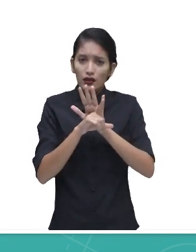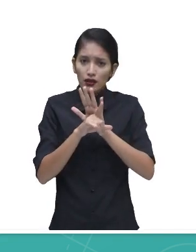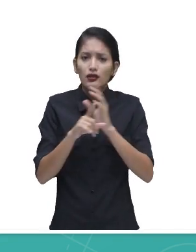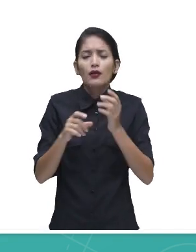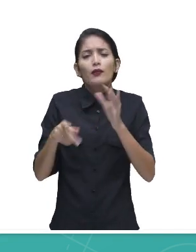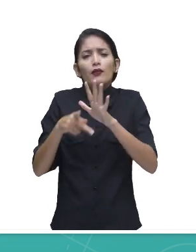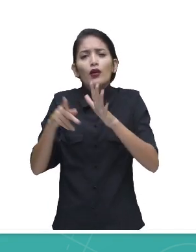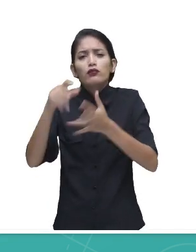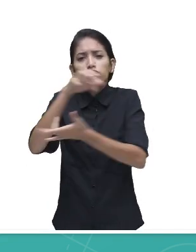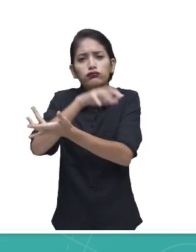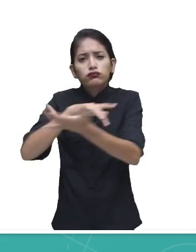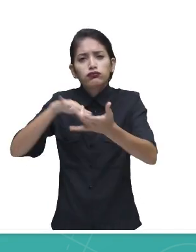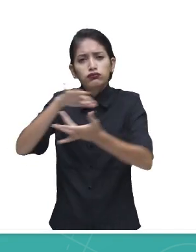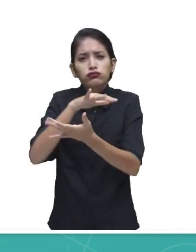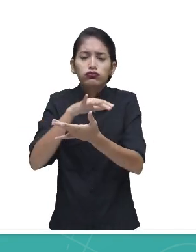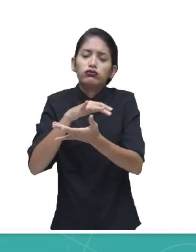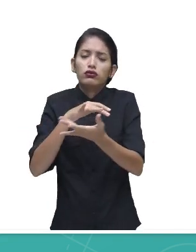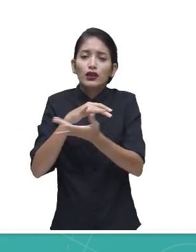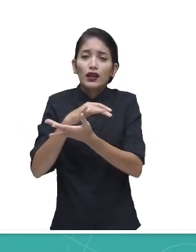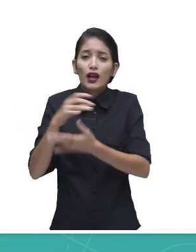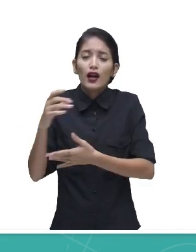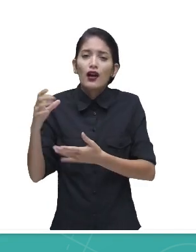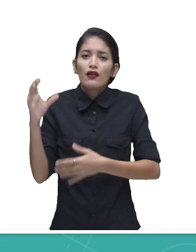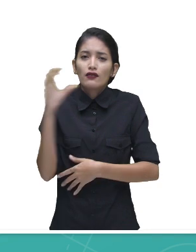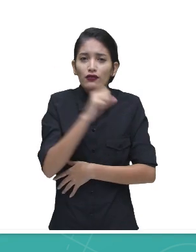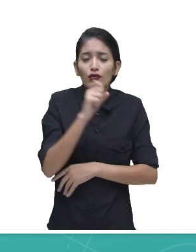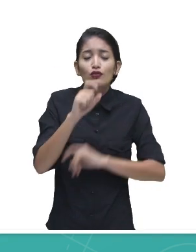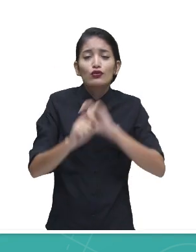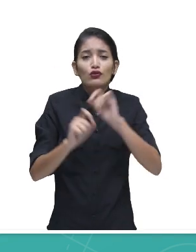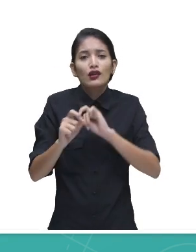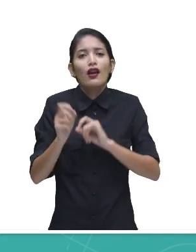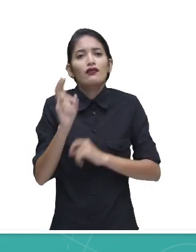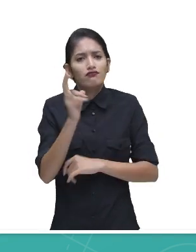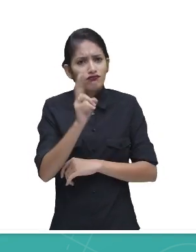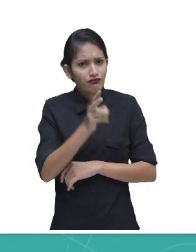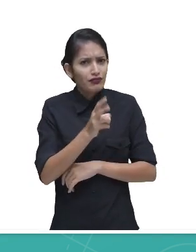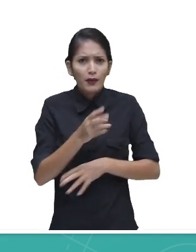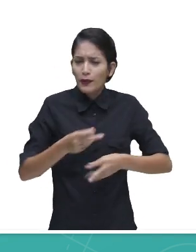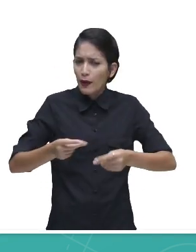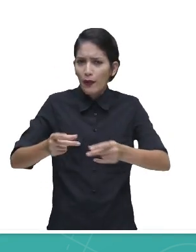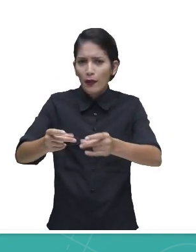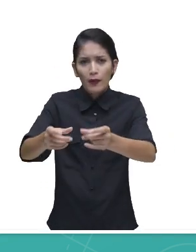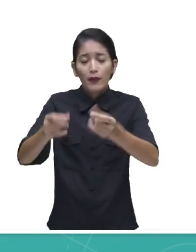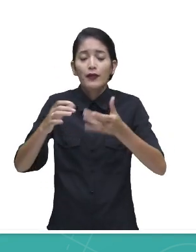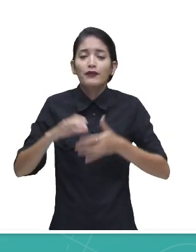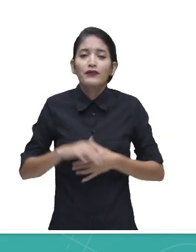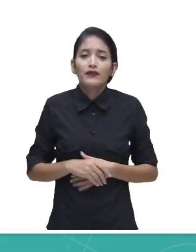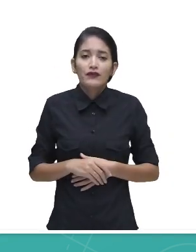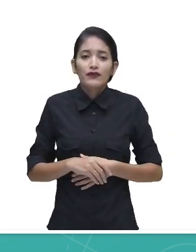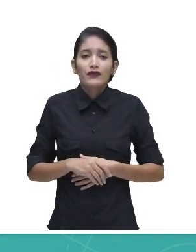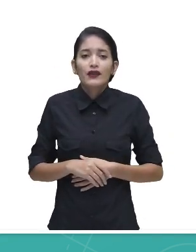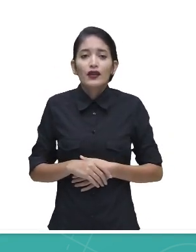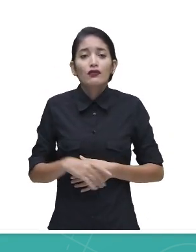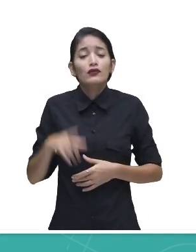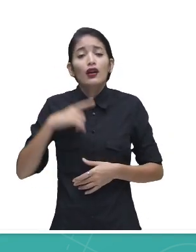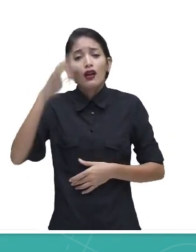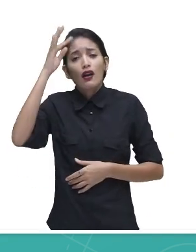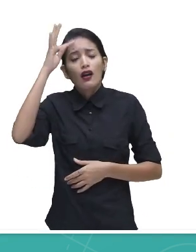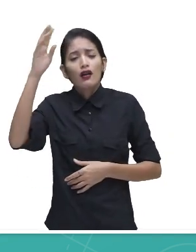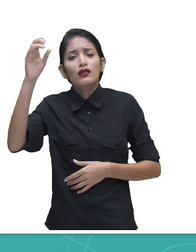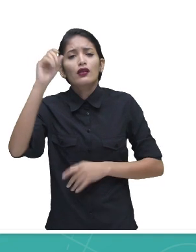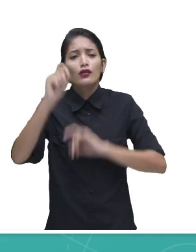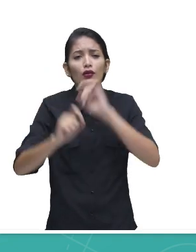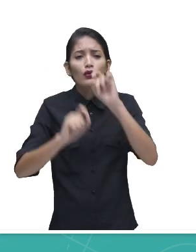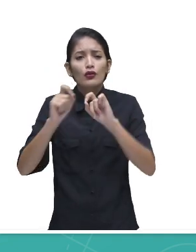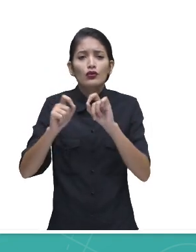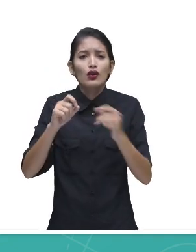universo e que a velocidade da luz no vácuo é constante. Autor da teoria da relatividade, que disse também